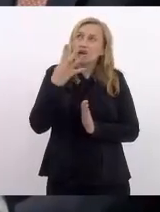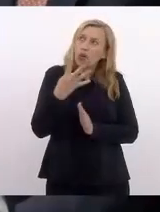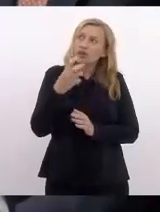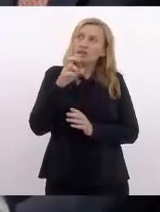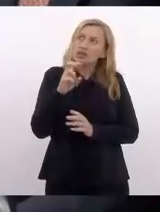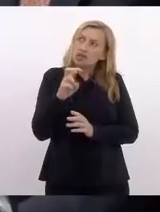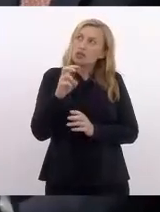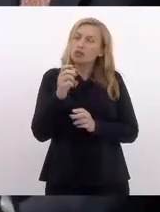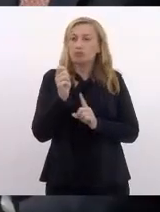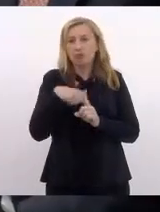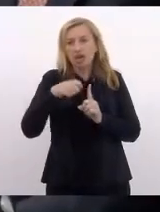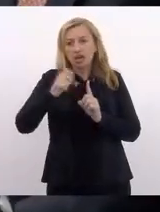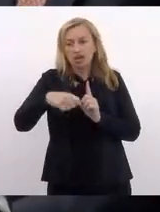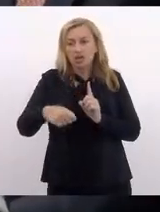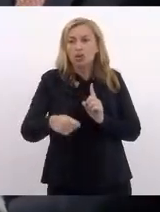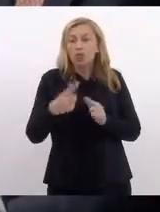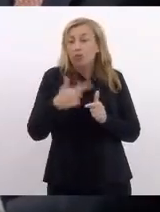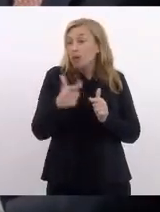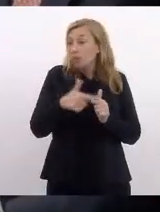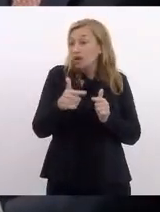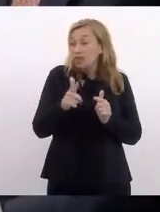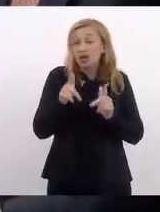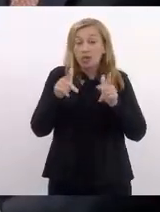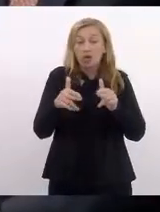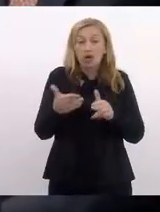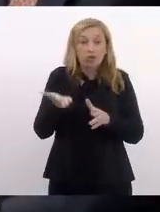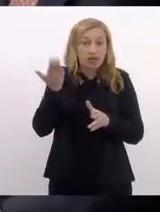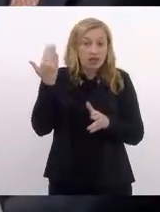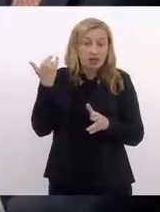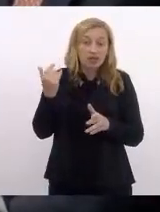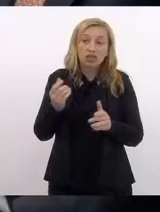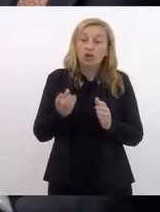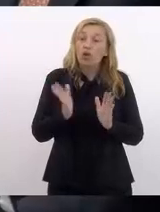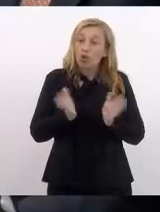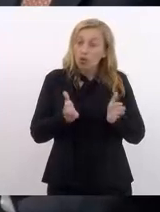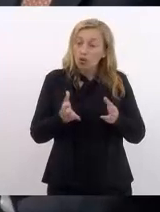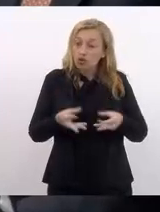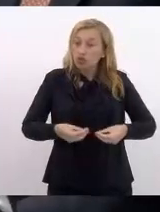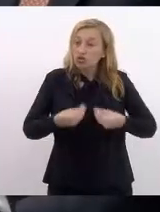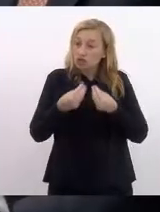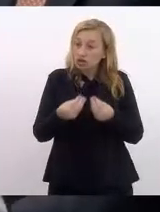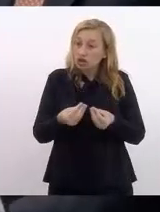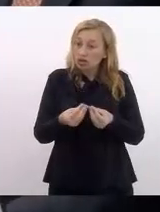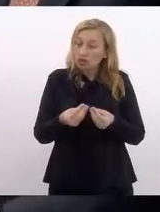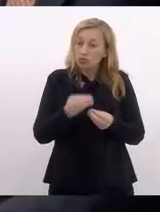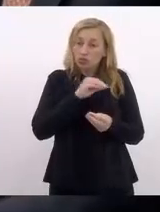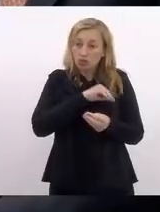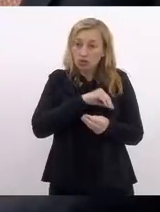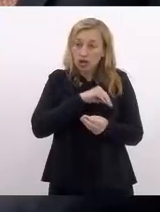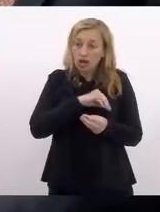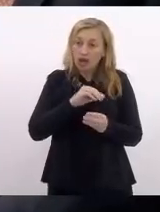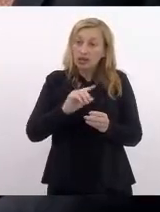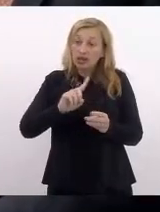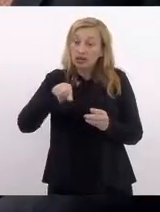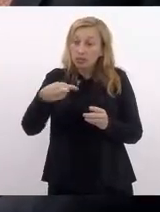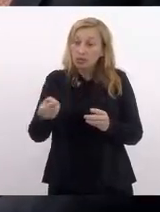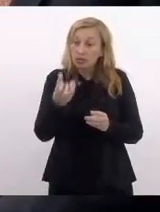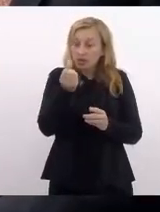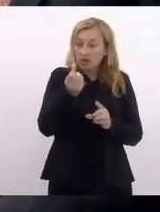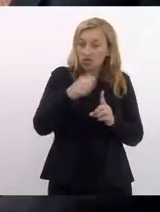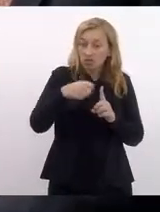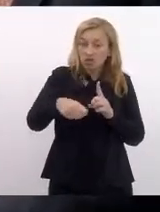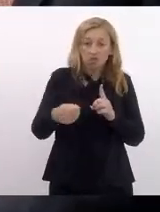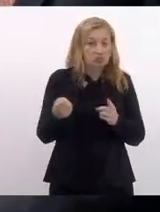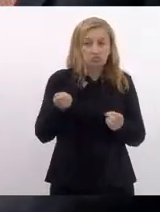a quatro cinco meses o problema que já tivemos vamos damos o aumento hoje repito meritório daqui a seis meses não a